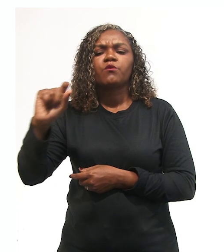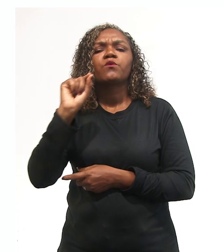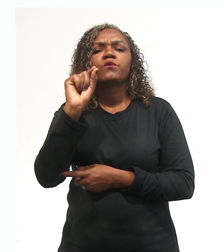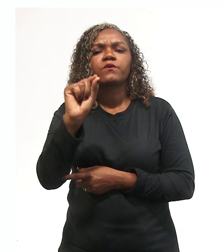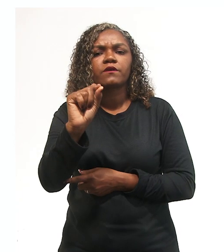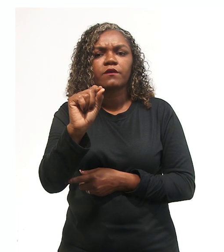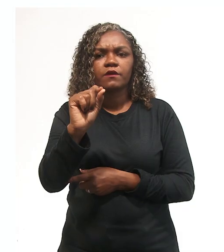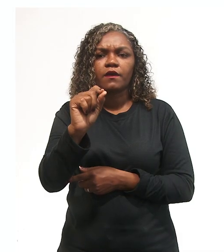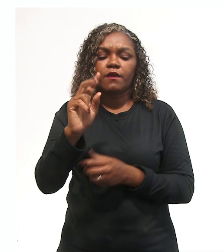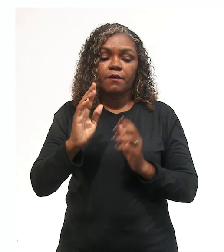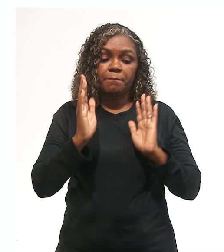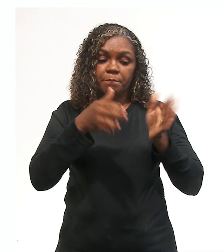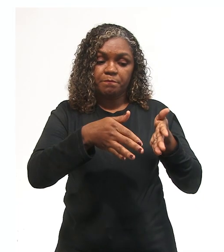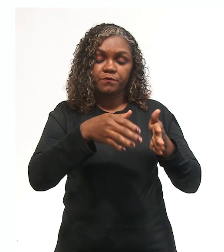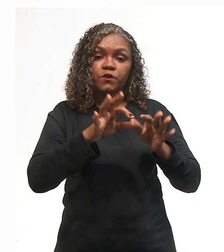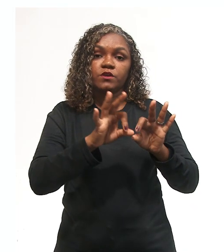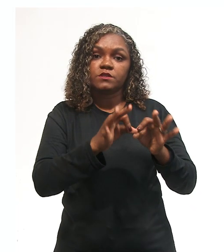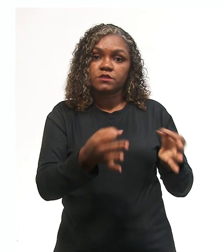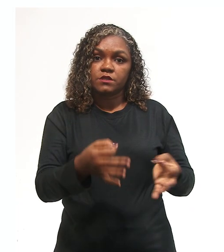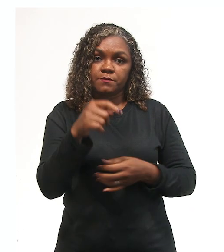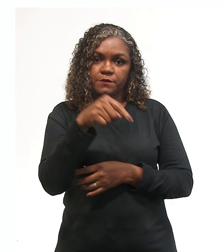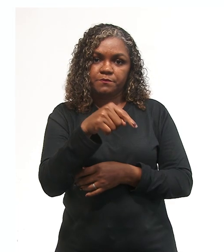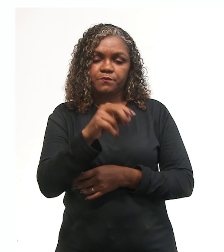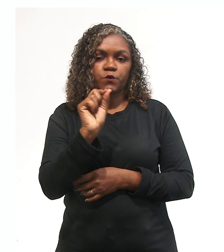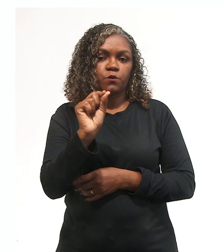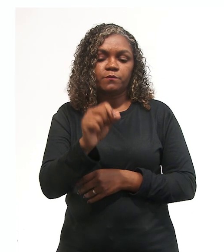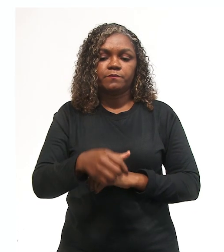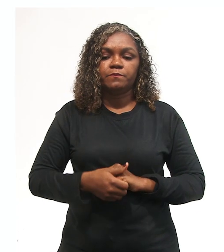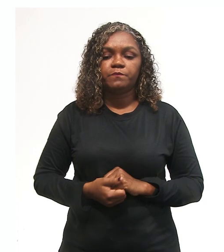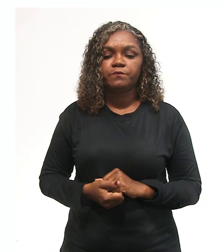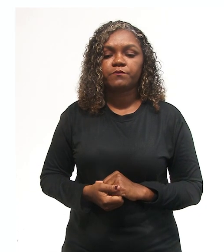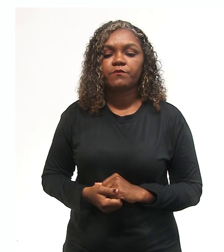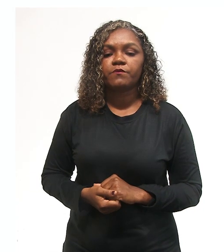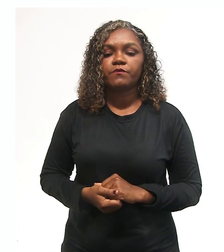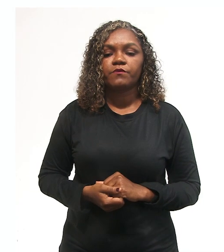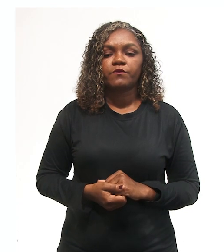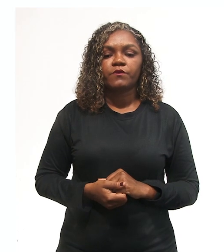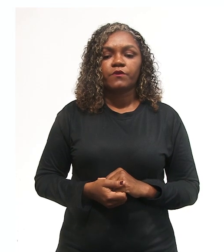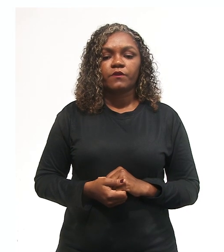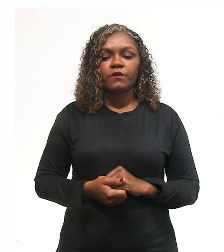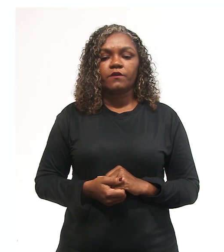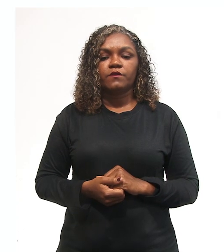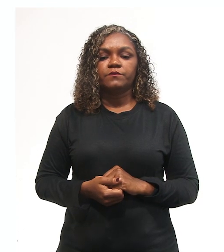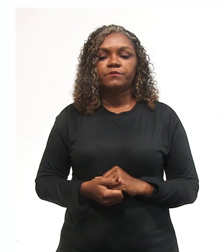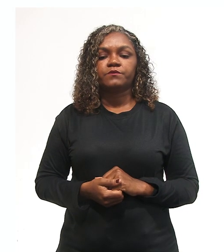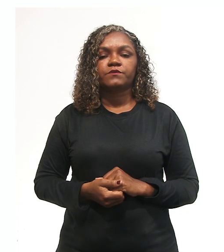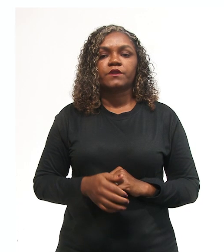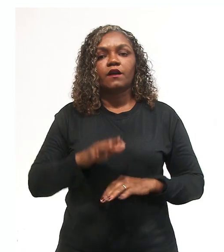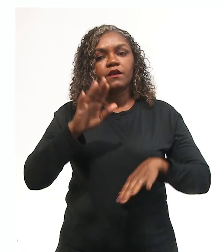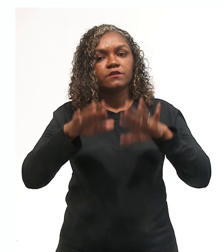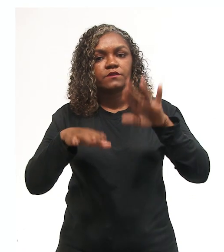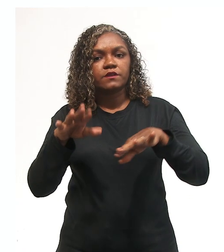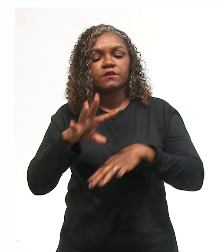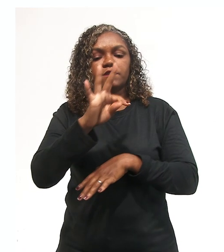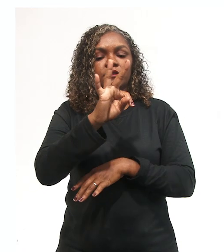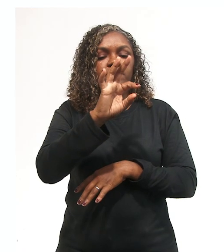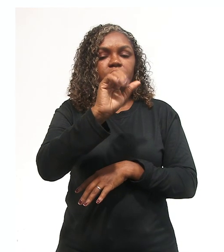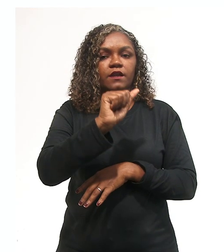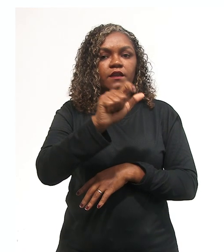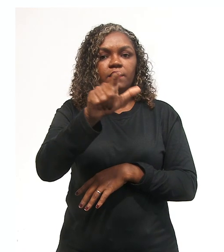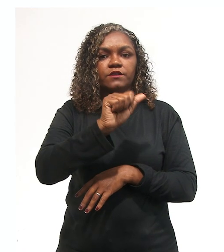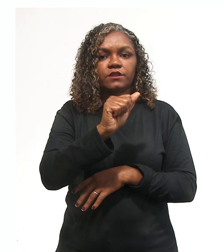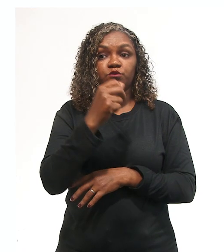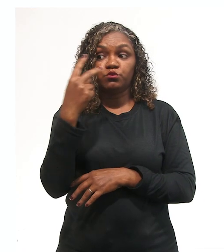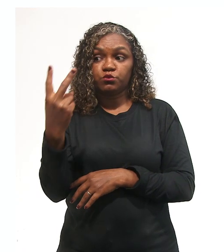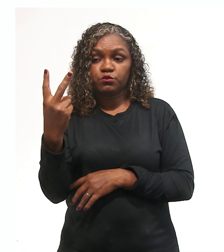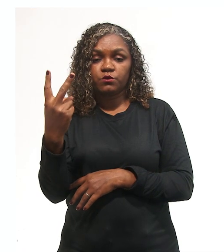de juros simples, né? Então, a gente vai ter aqui duas taxas são proporcionais quando seus valores formam uma proporção